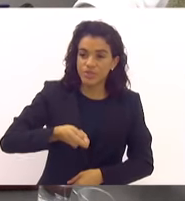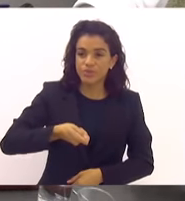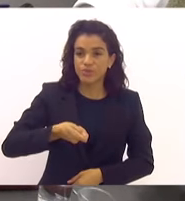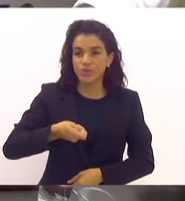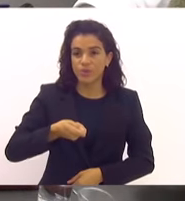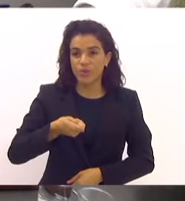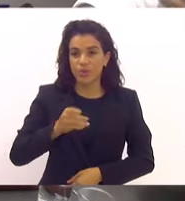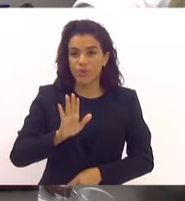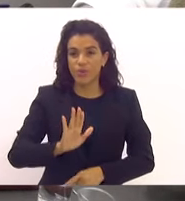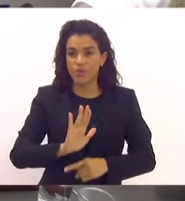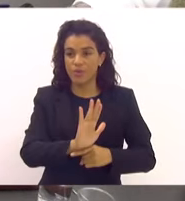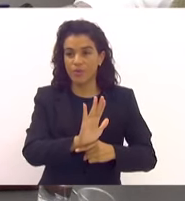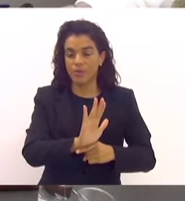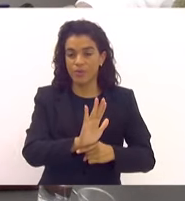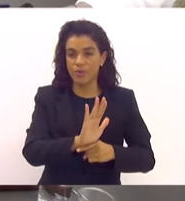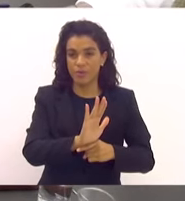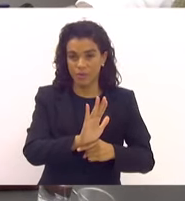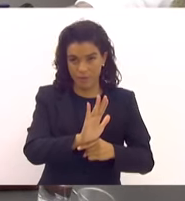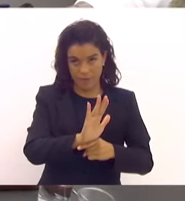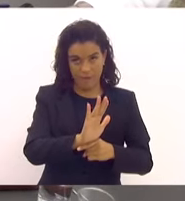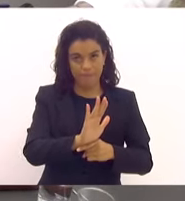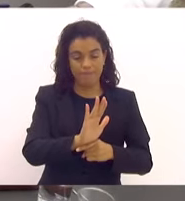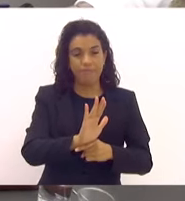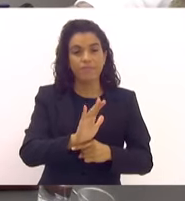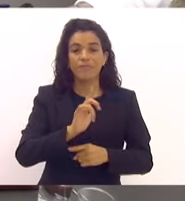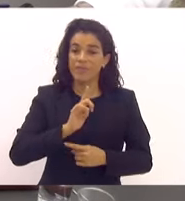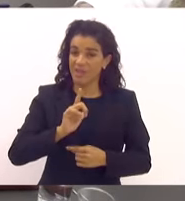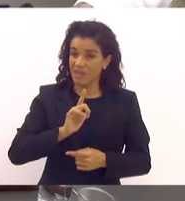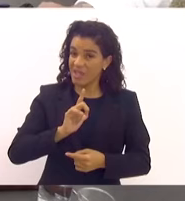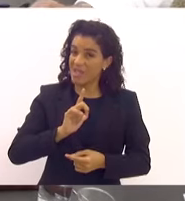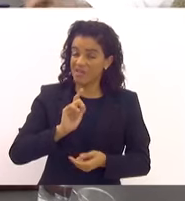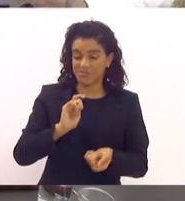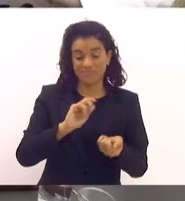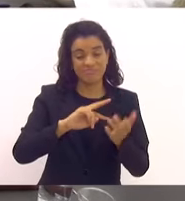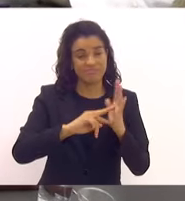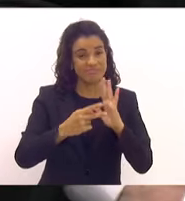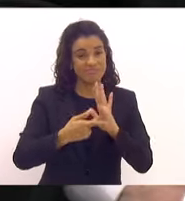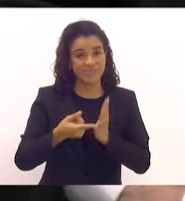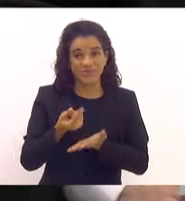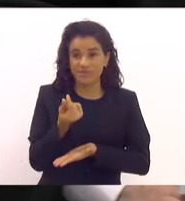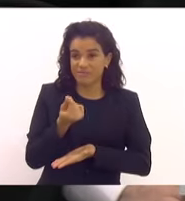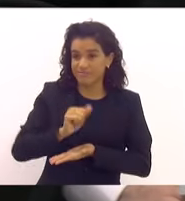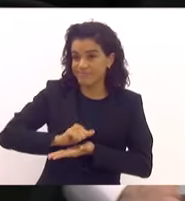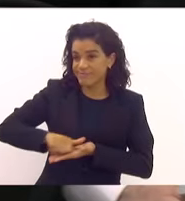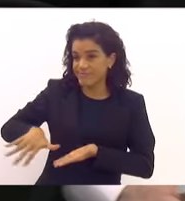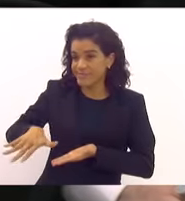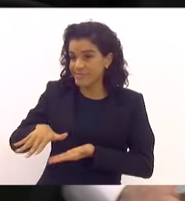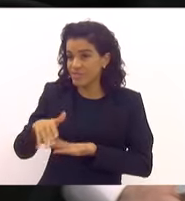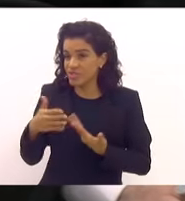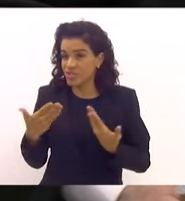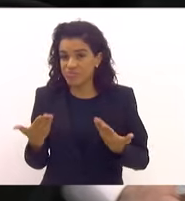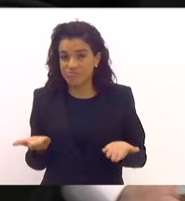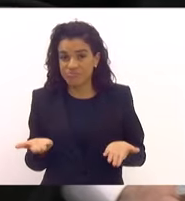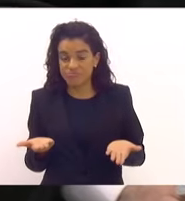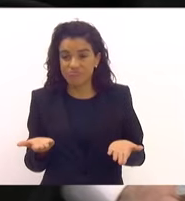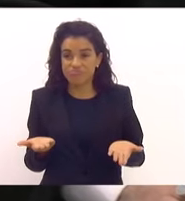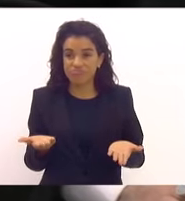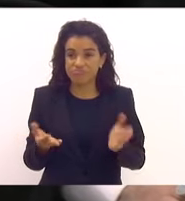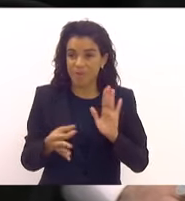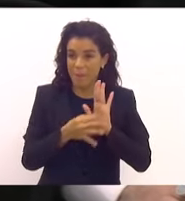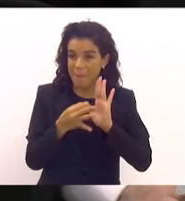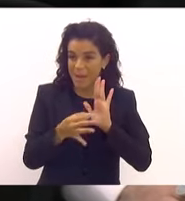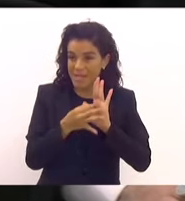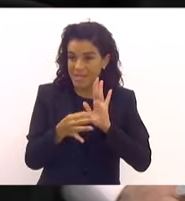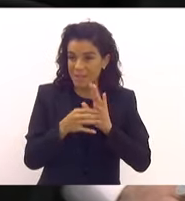um benefício que gera despesa. É. Não seria o caso, então, de aparecer